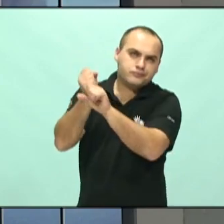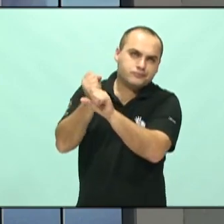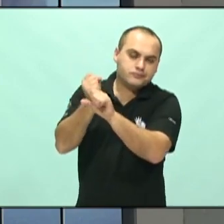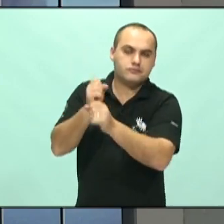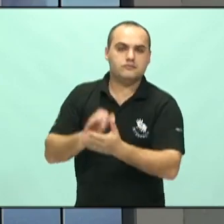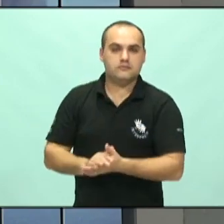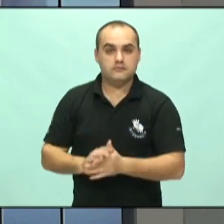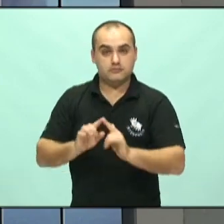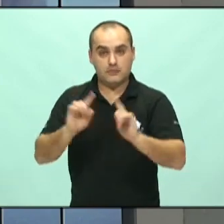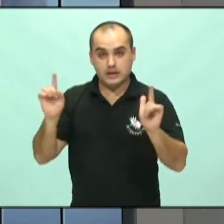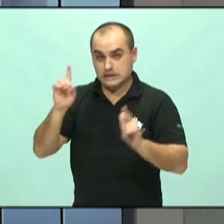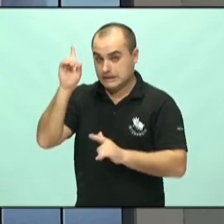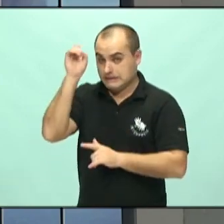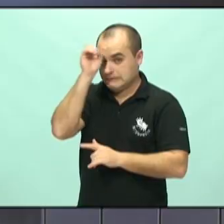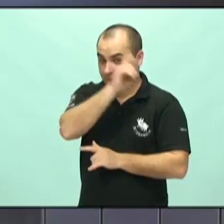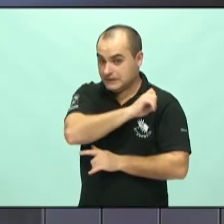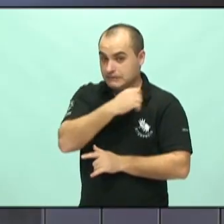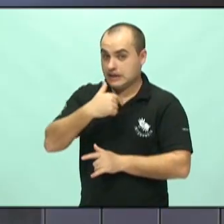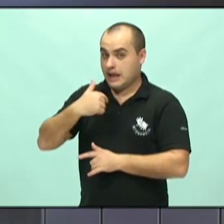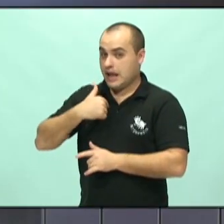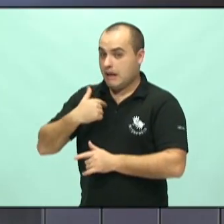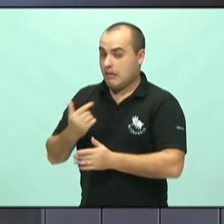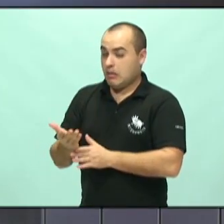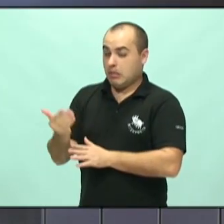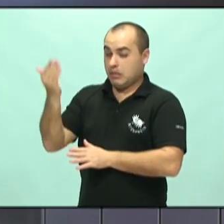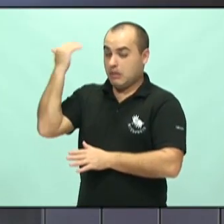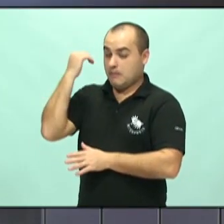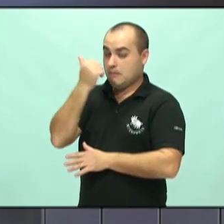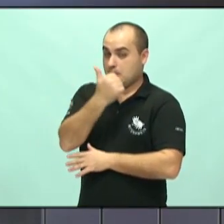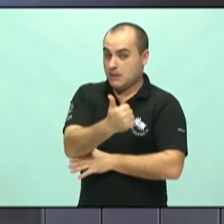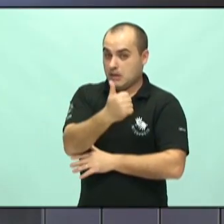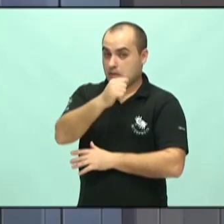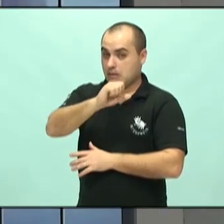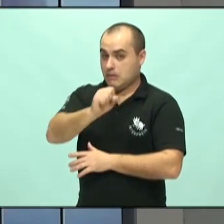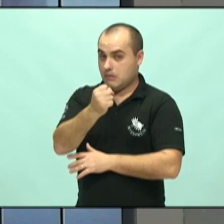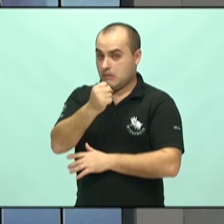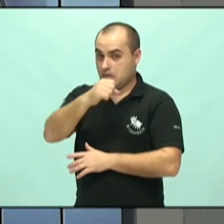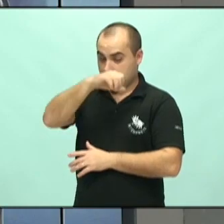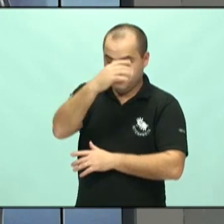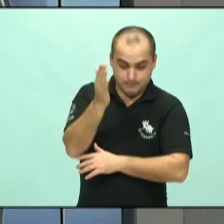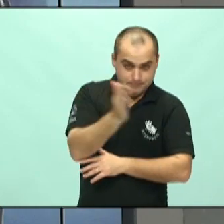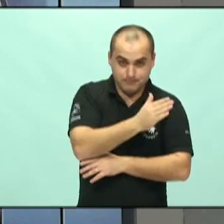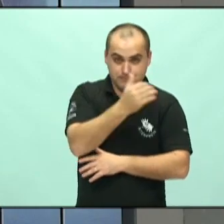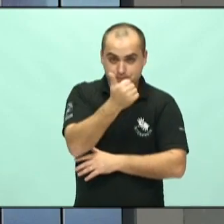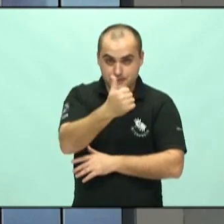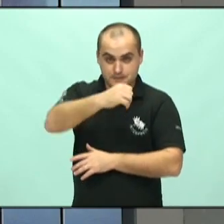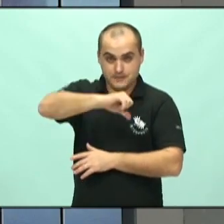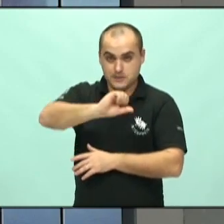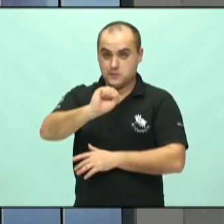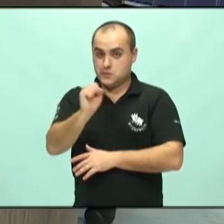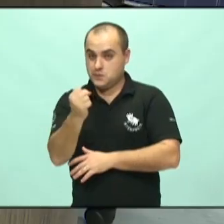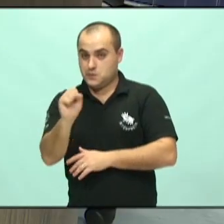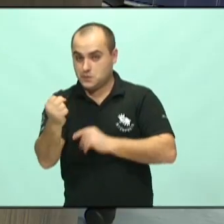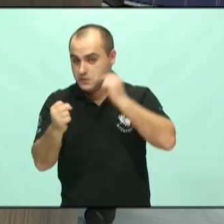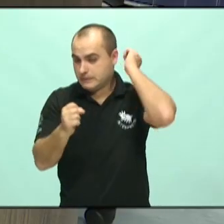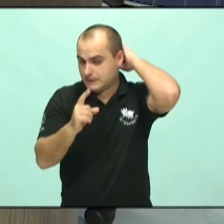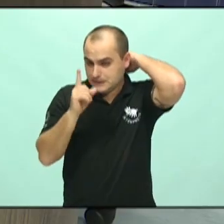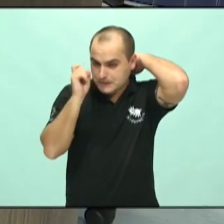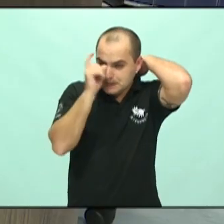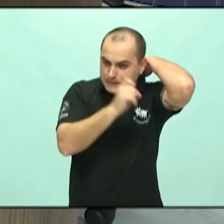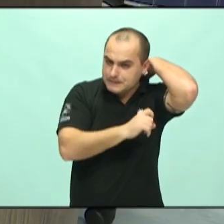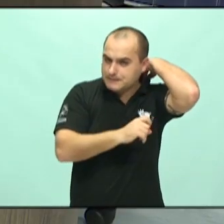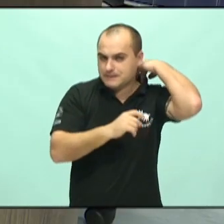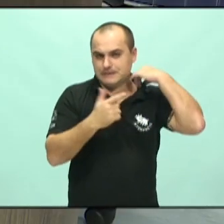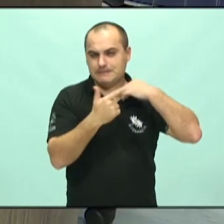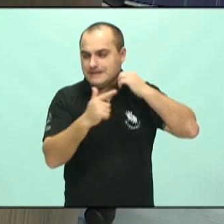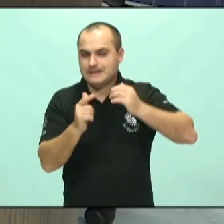eu comecei lá em 1988, que não tinha absolutamente nada. Nós éramos um bando de jovens querendo